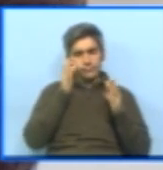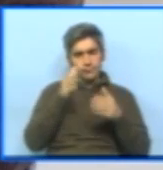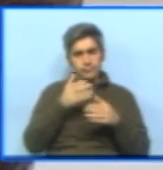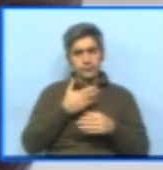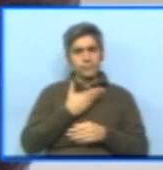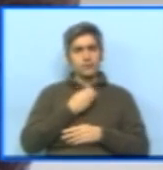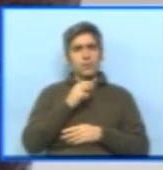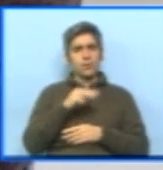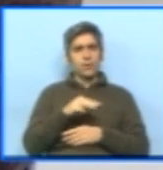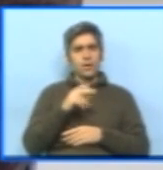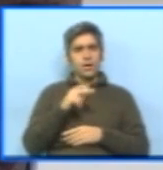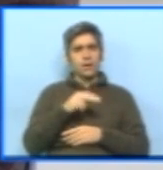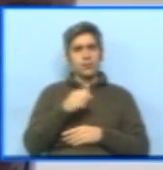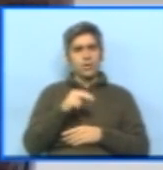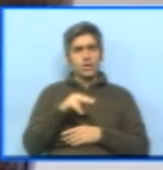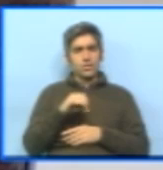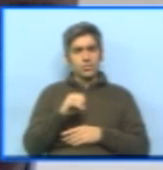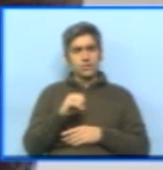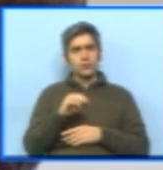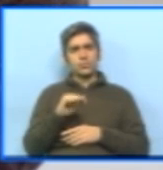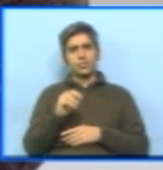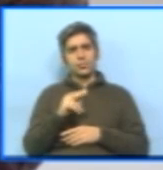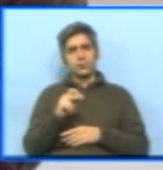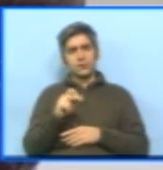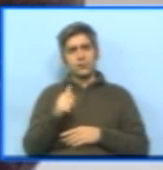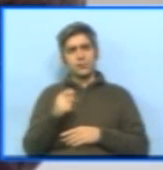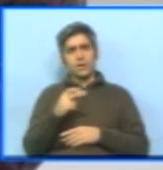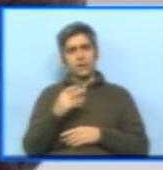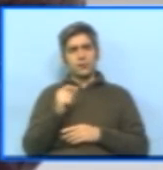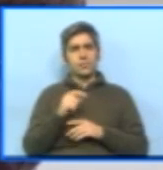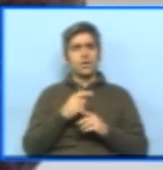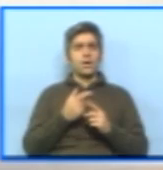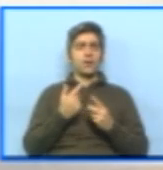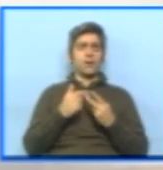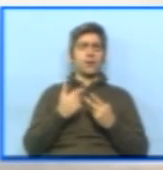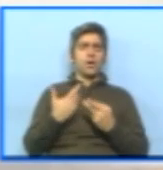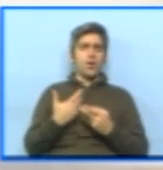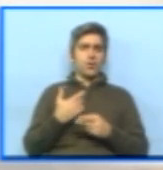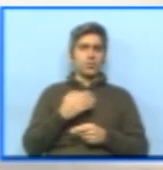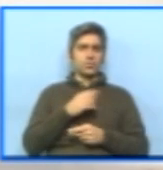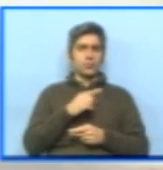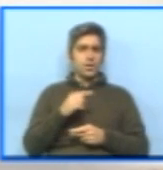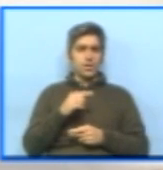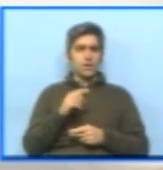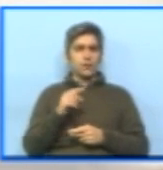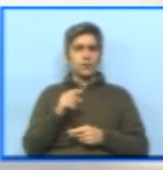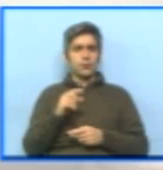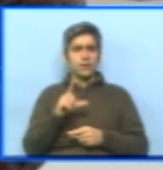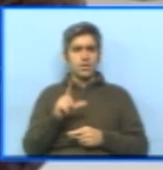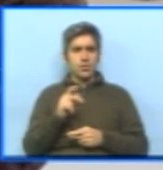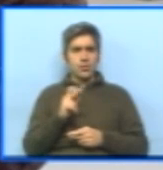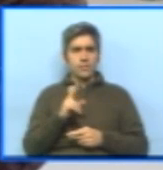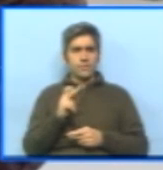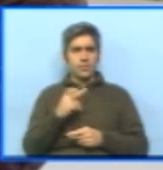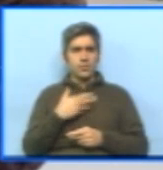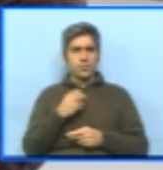António Sousa Braga, quer agora o Dom João Lavrador, têm se empenhado para que o movimento surja, de